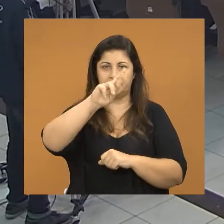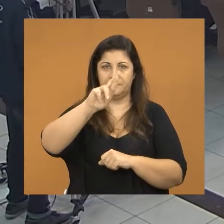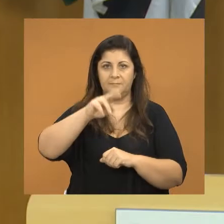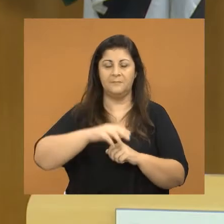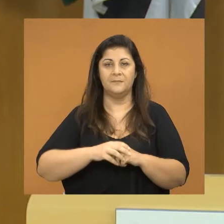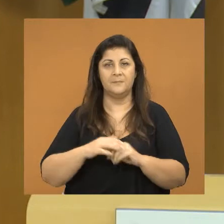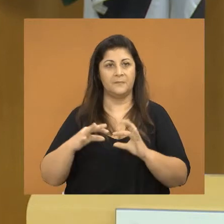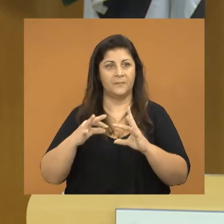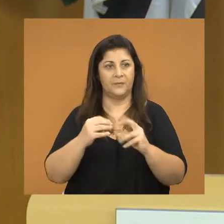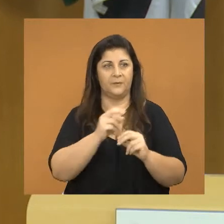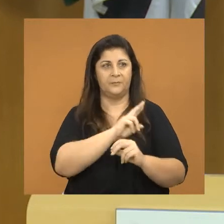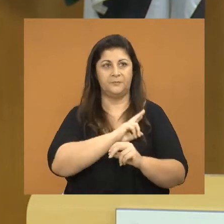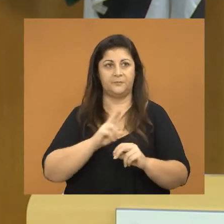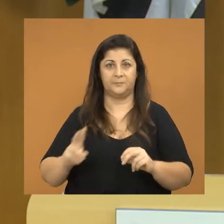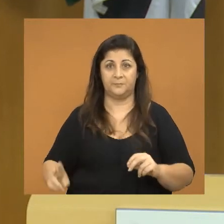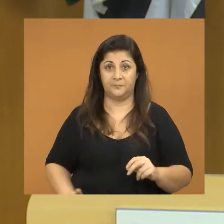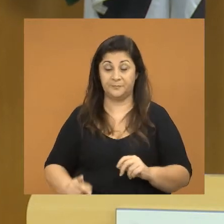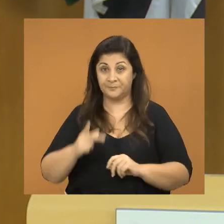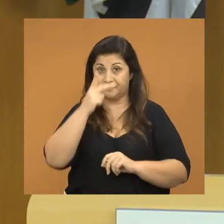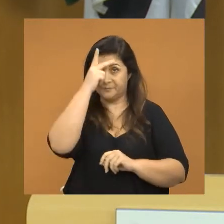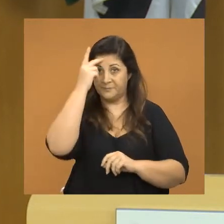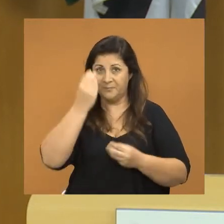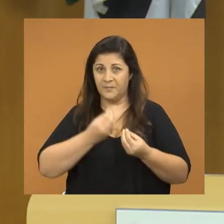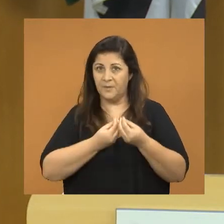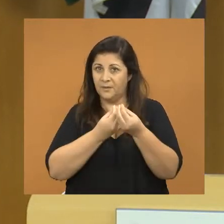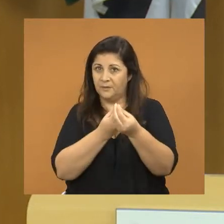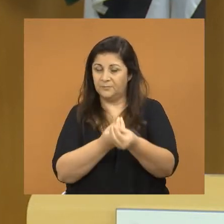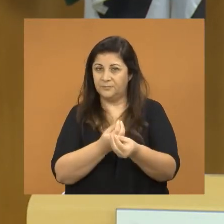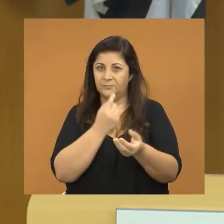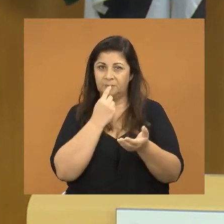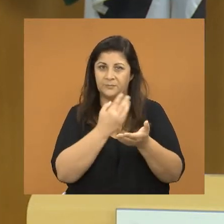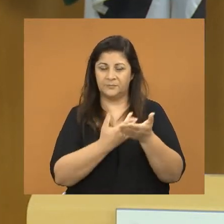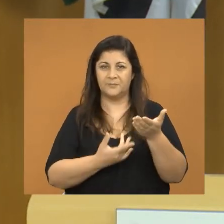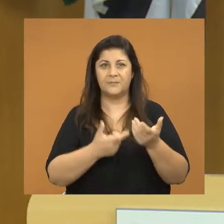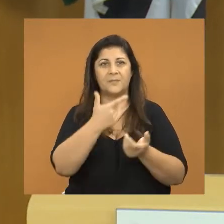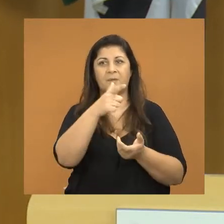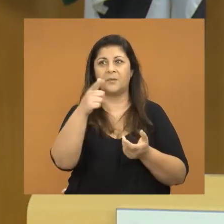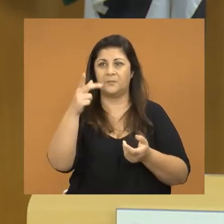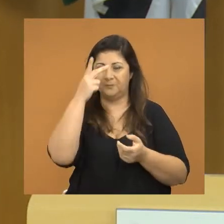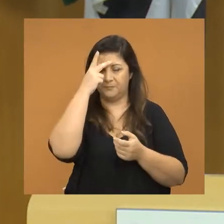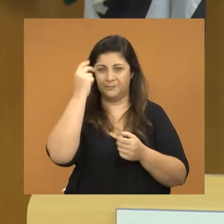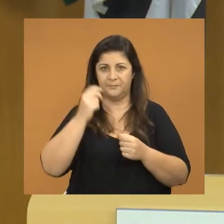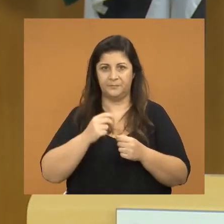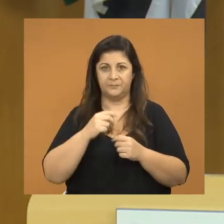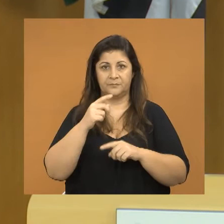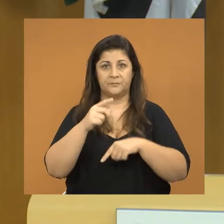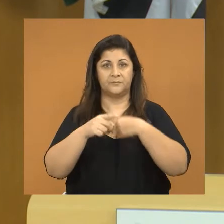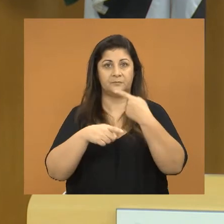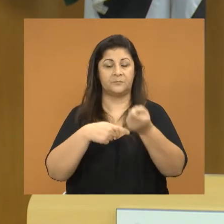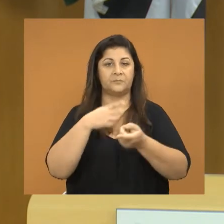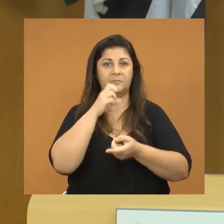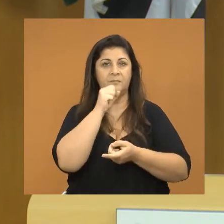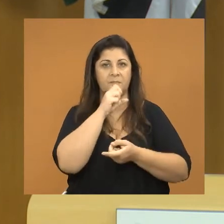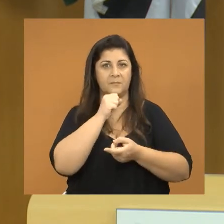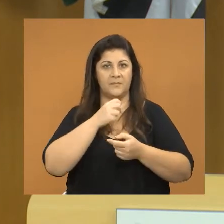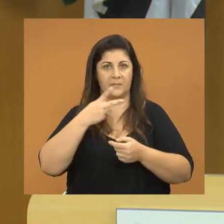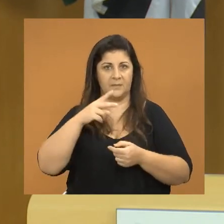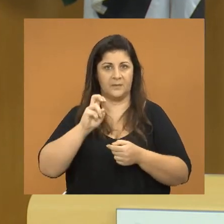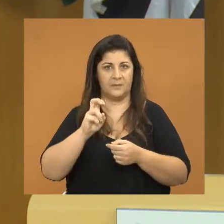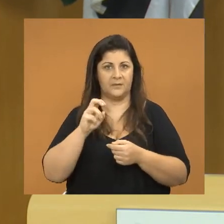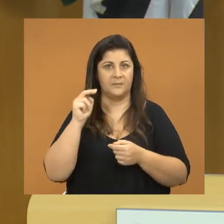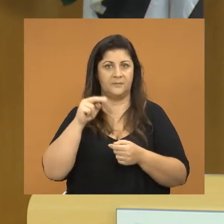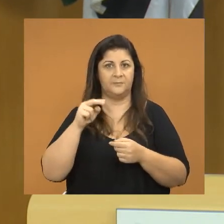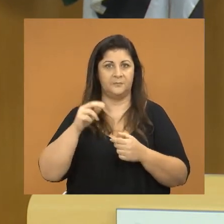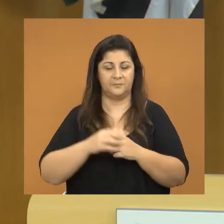vereadores, doadores de sangue e demais presentes na reunião. No próximo sábado, 25 de novembro,